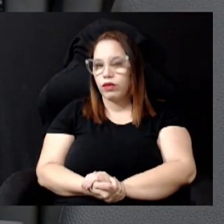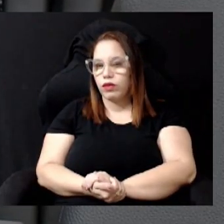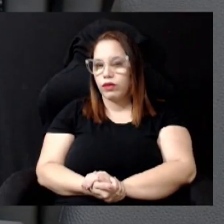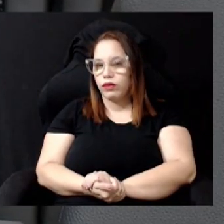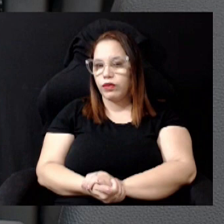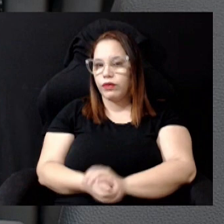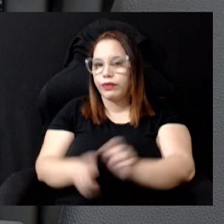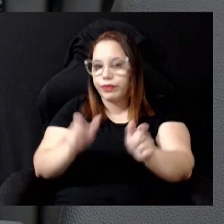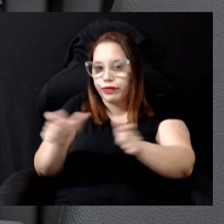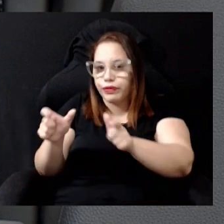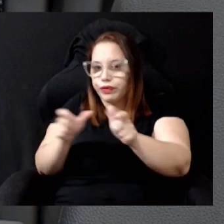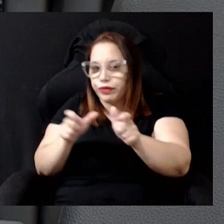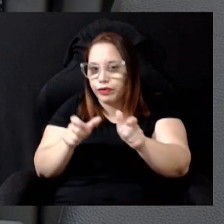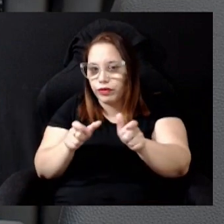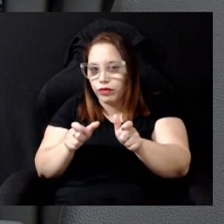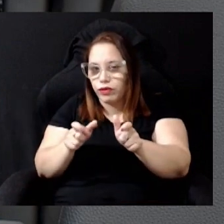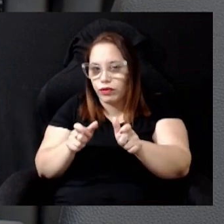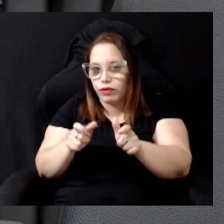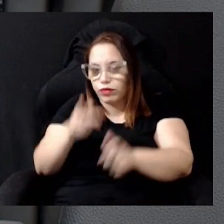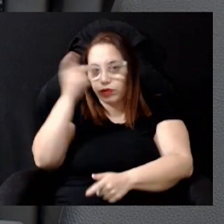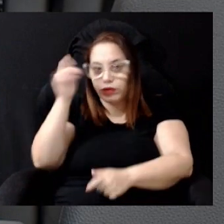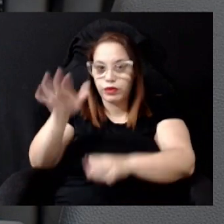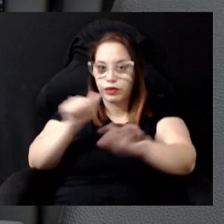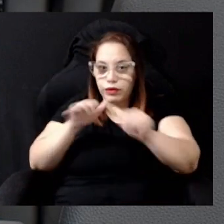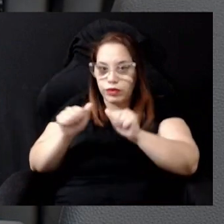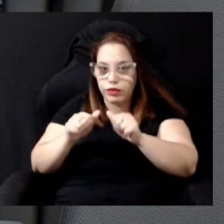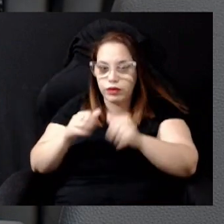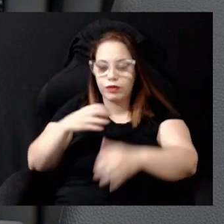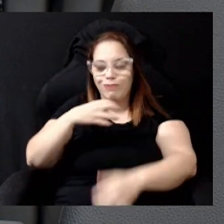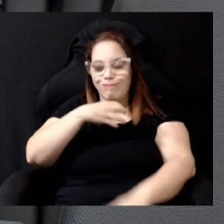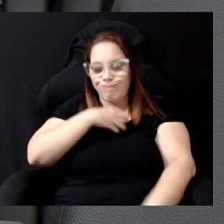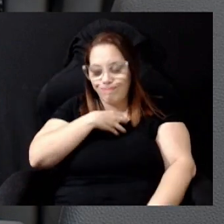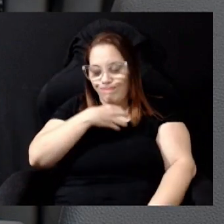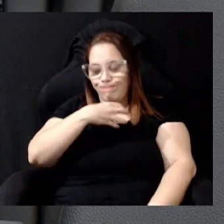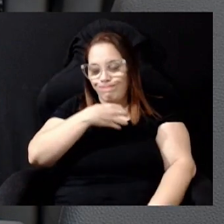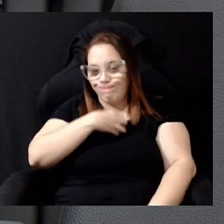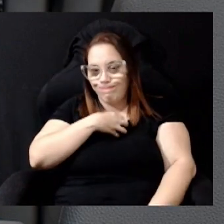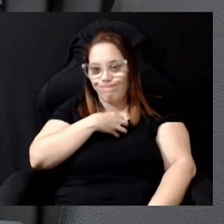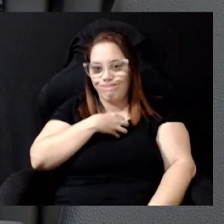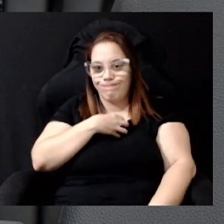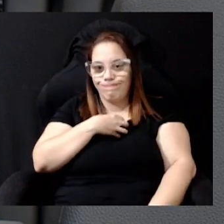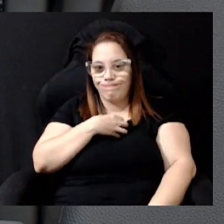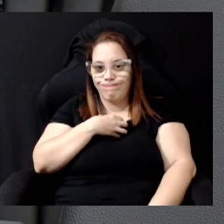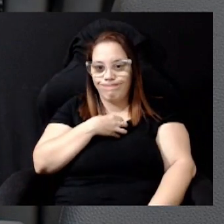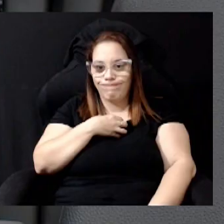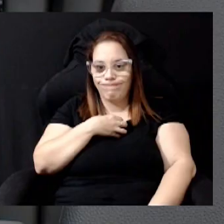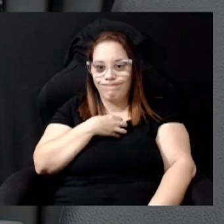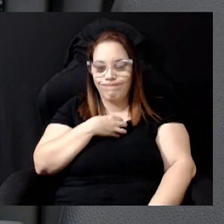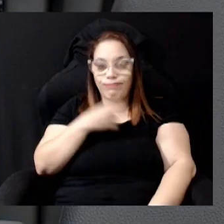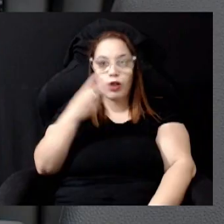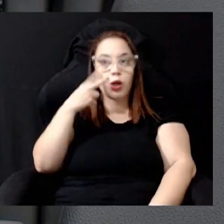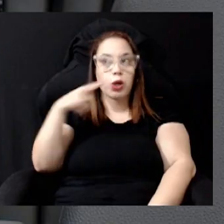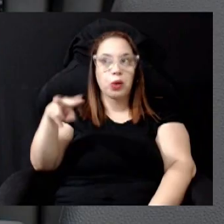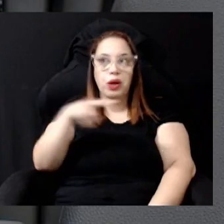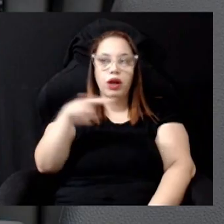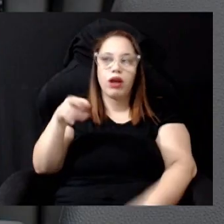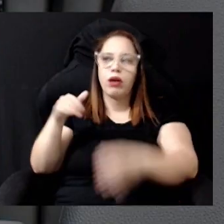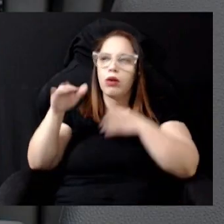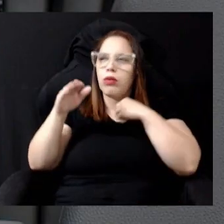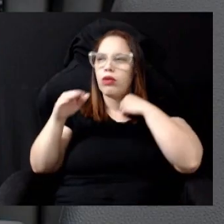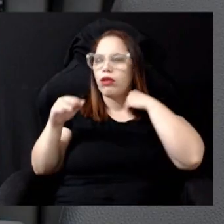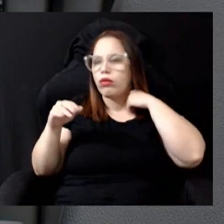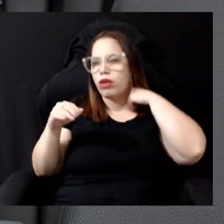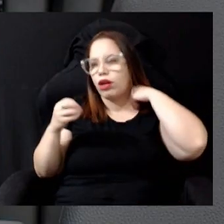serão chamadas à sensibilização, né, a ter esse olhar mais apurado, né, para